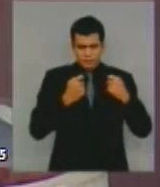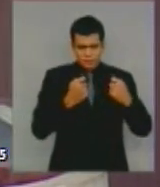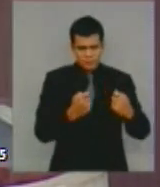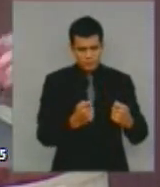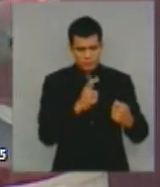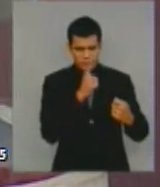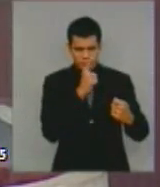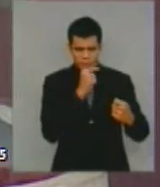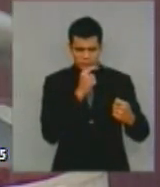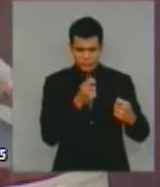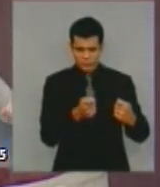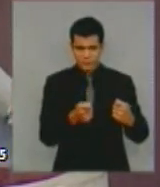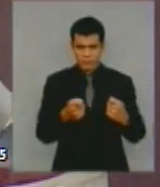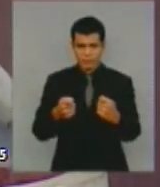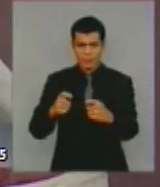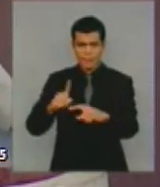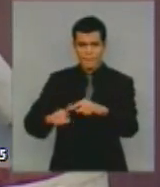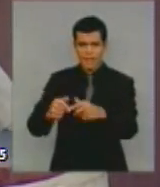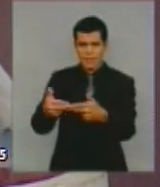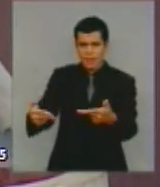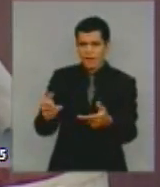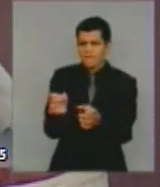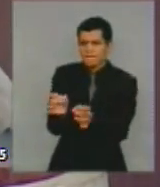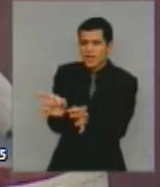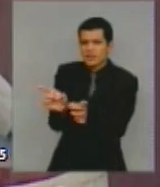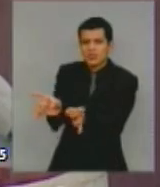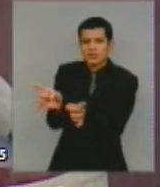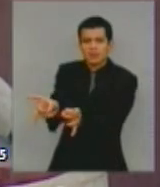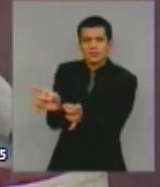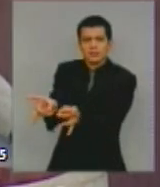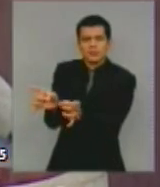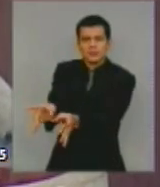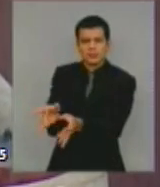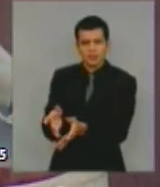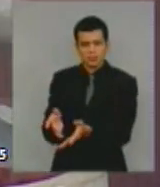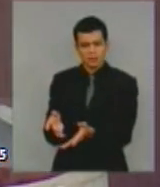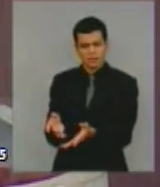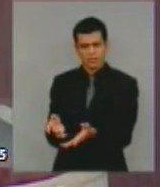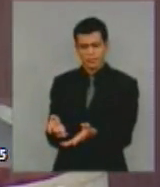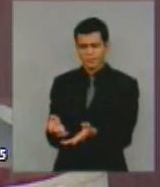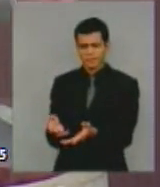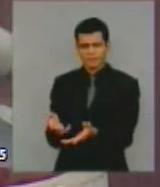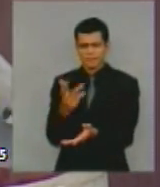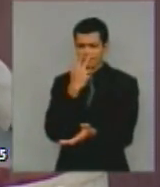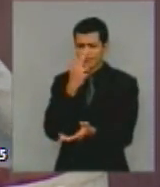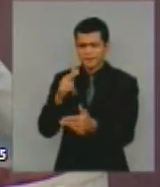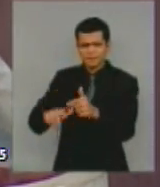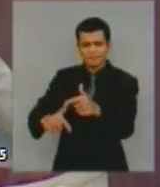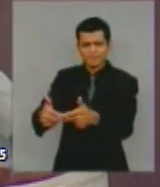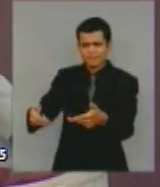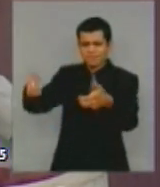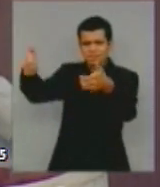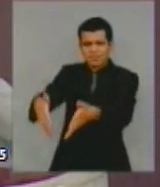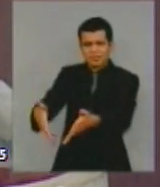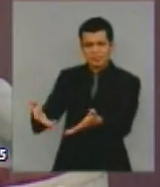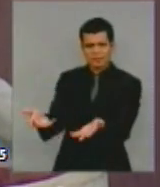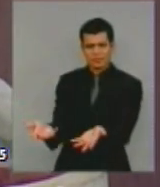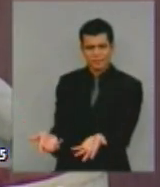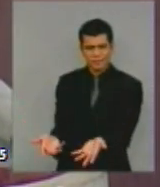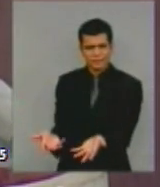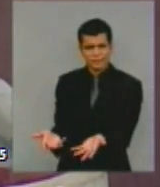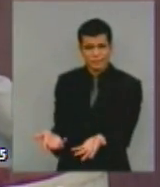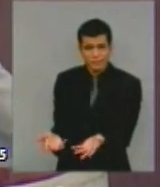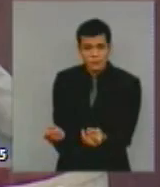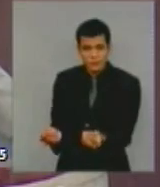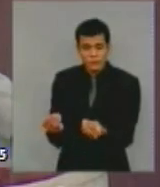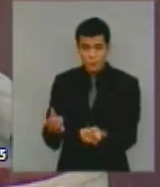Os meus avós paternos, lá de Amontada, Minha avó e meu avô materno nasceram em Camusim,